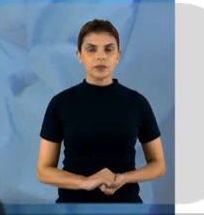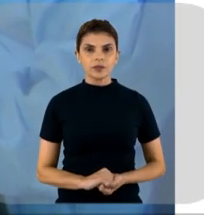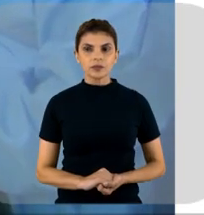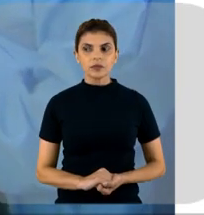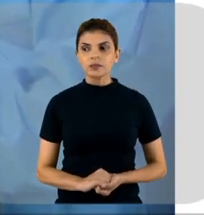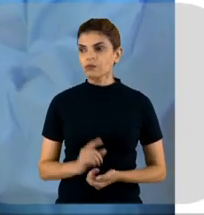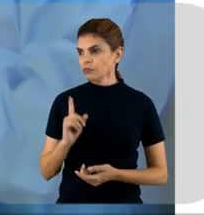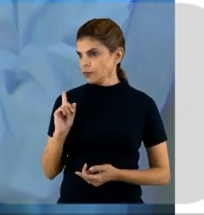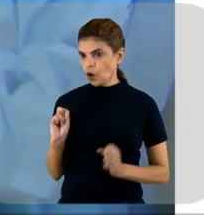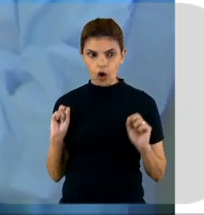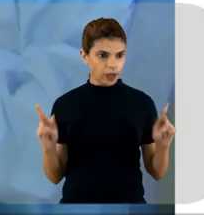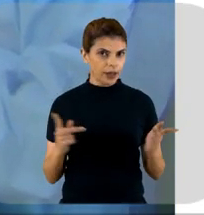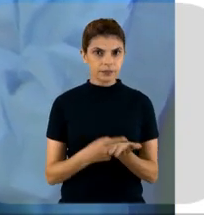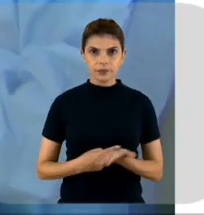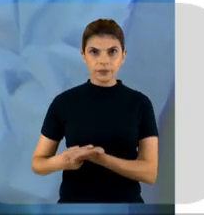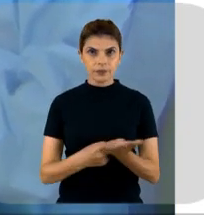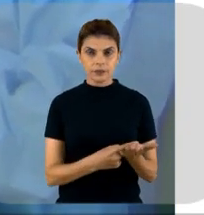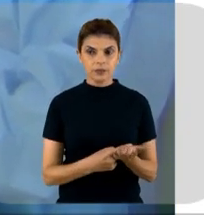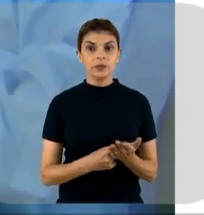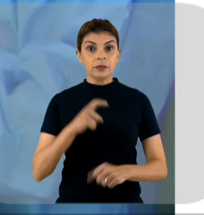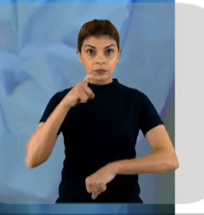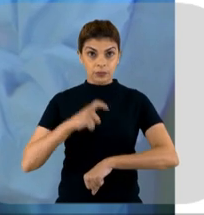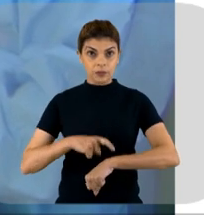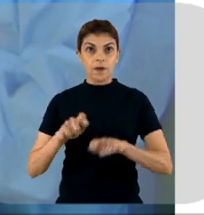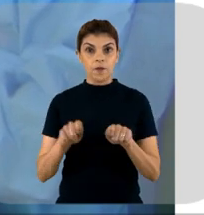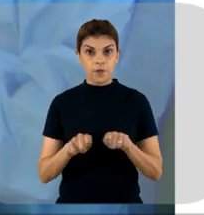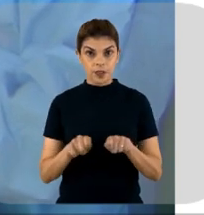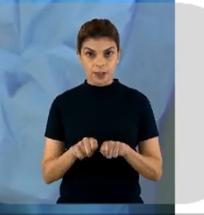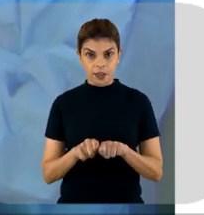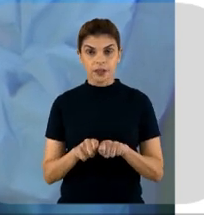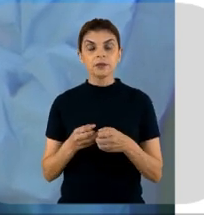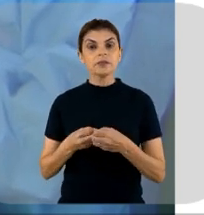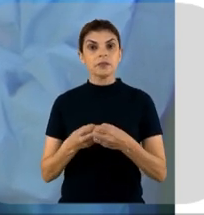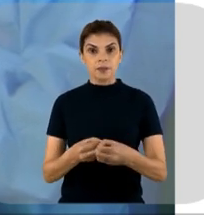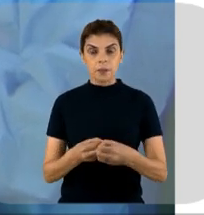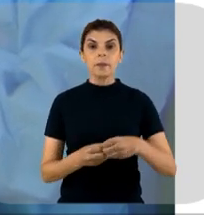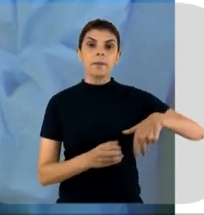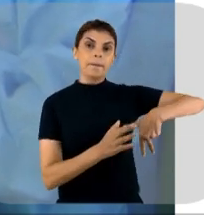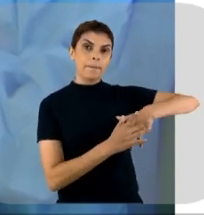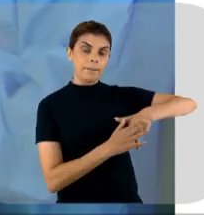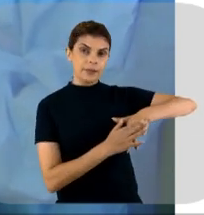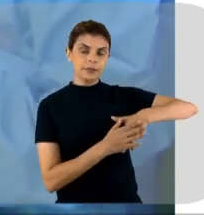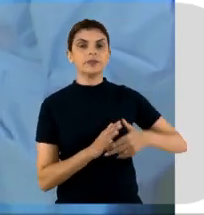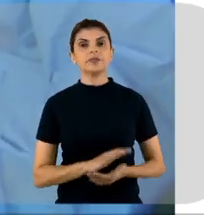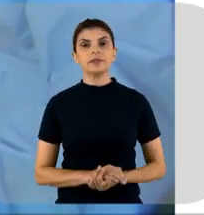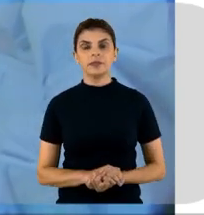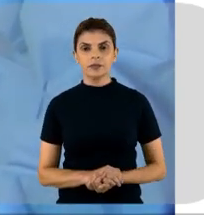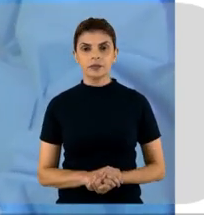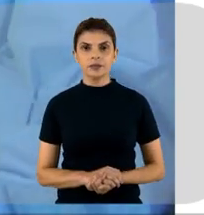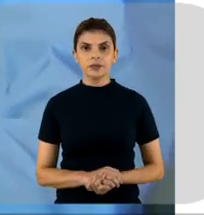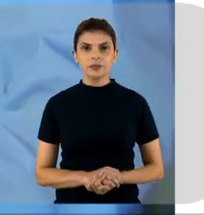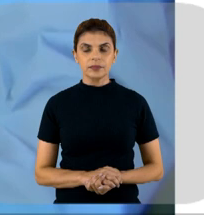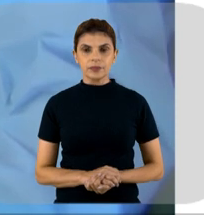Ao comando, equipe, todo mundo posicionado para aproximarmos o paciente para o lado do dreno.